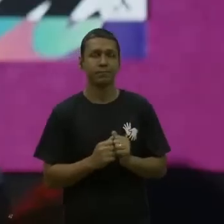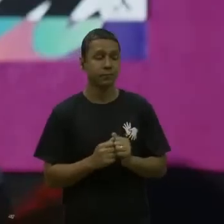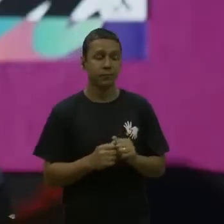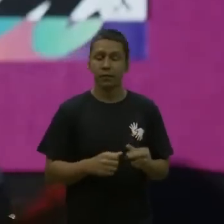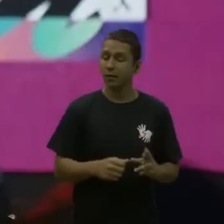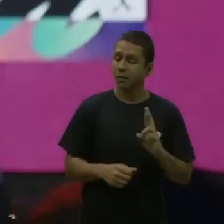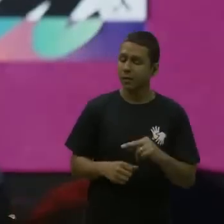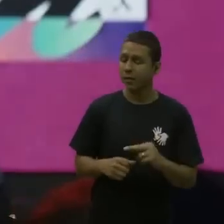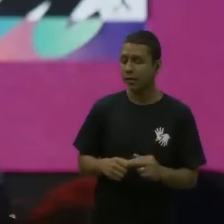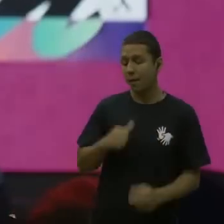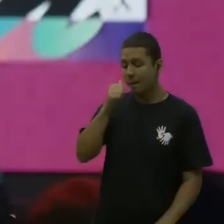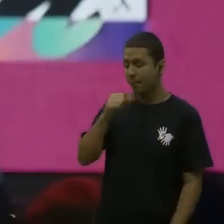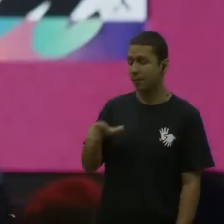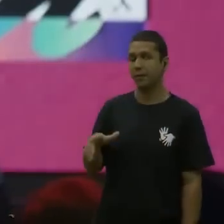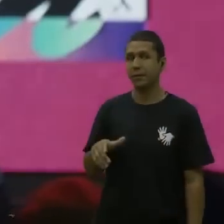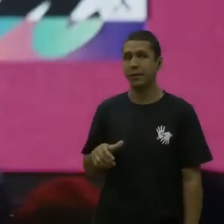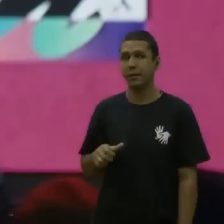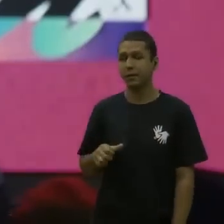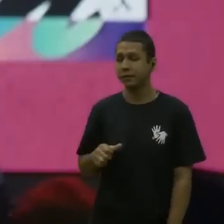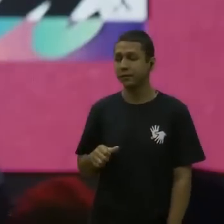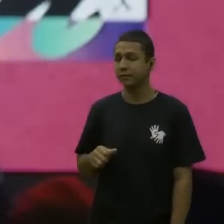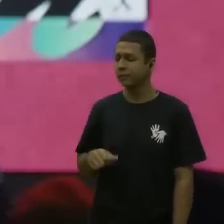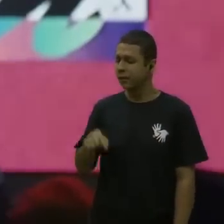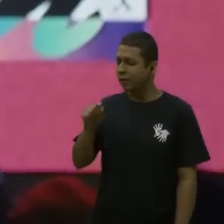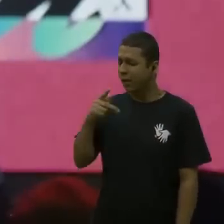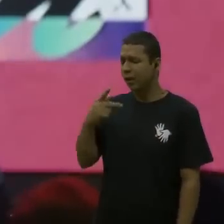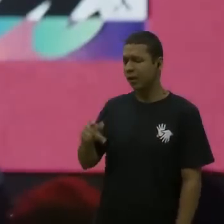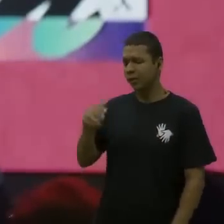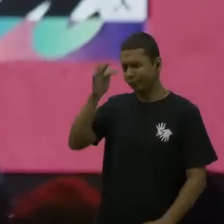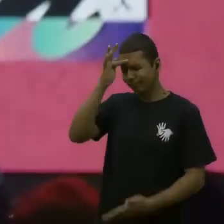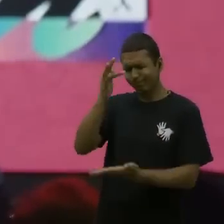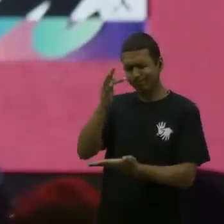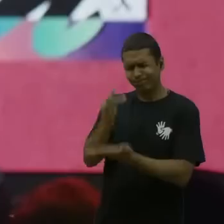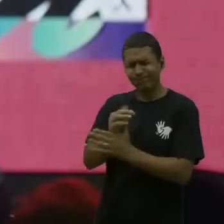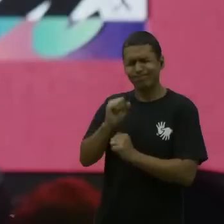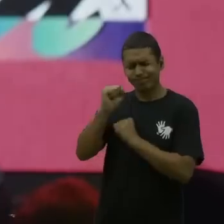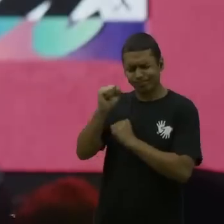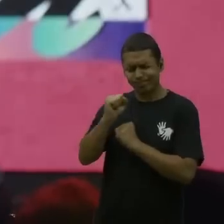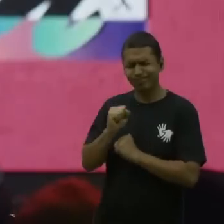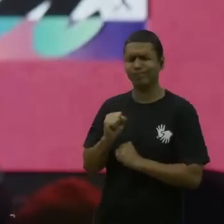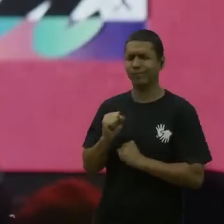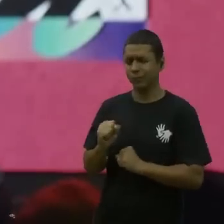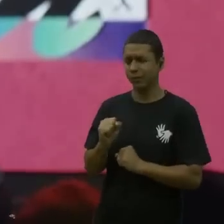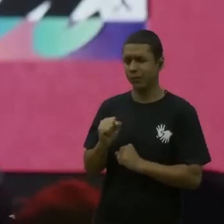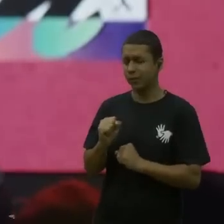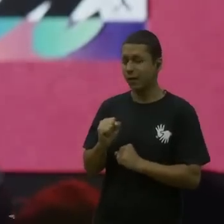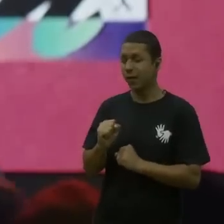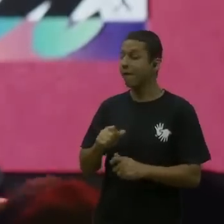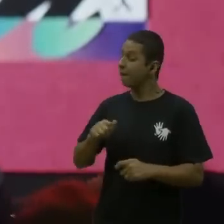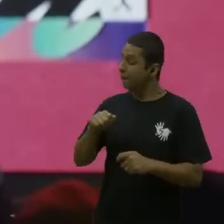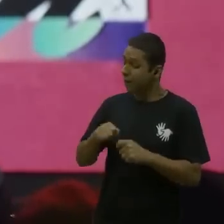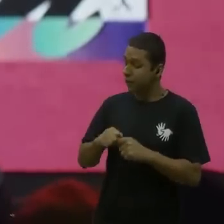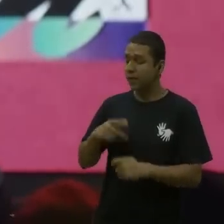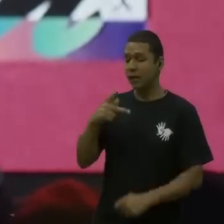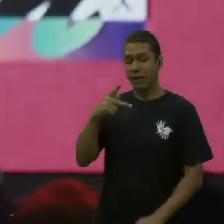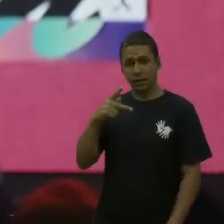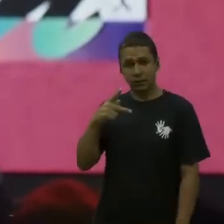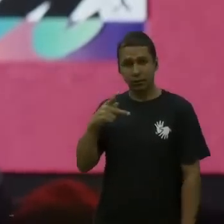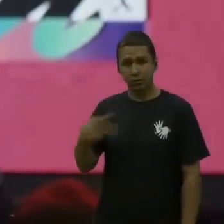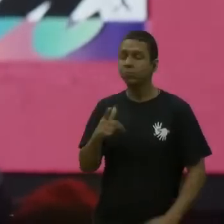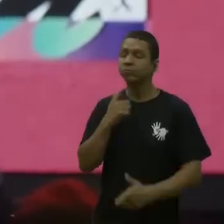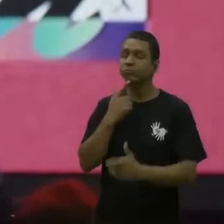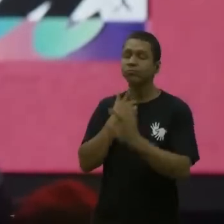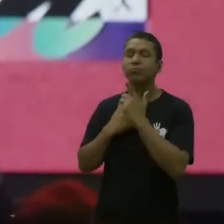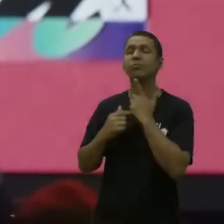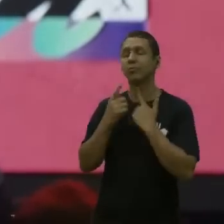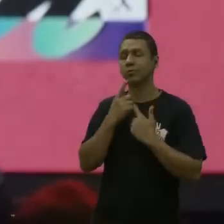ele lhe disse: mulher, grande é a tua fé, seja feito contigo como